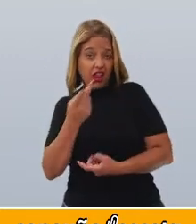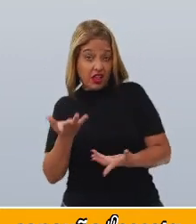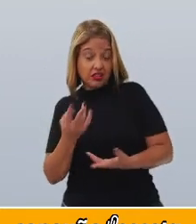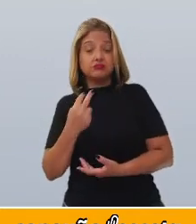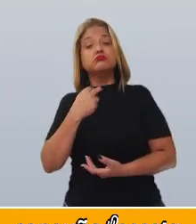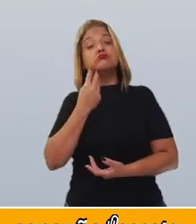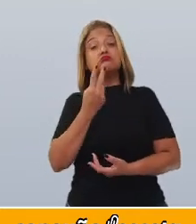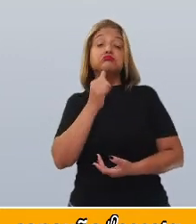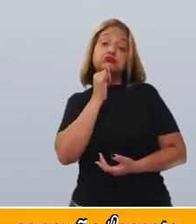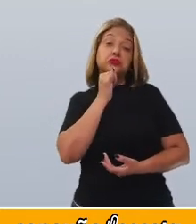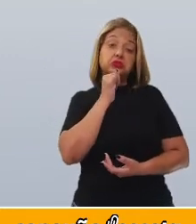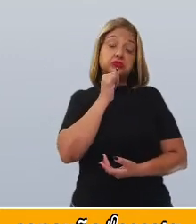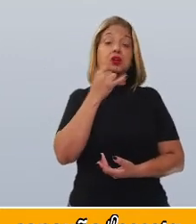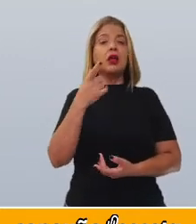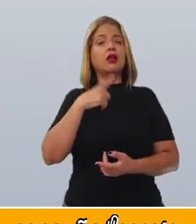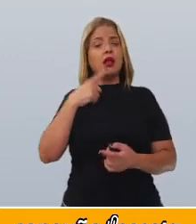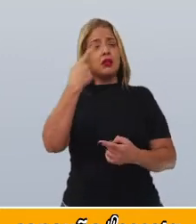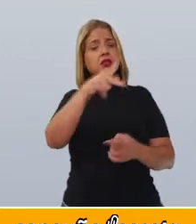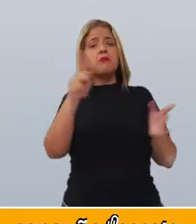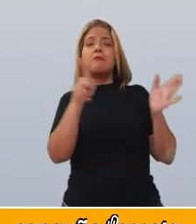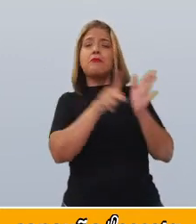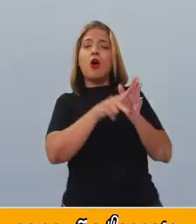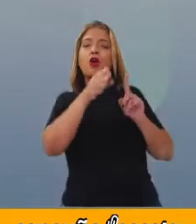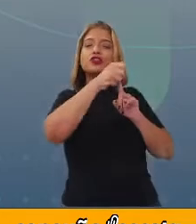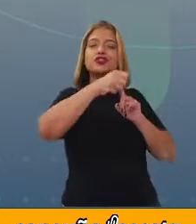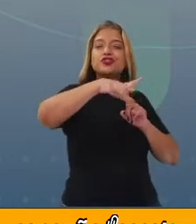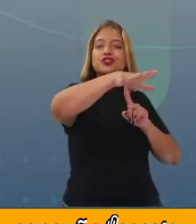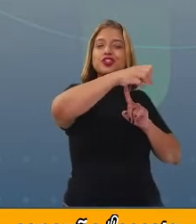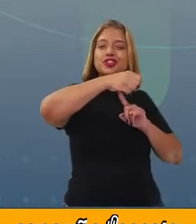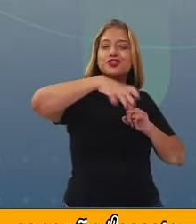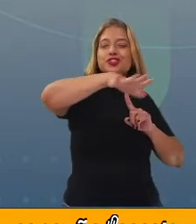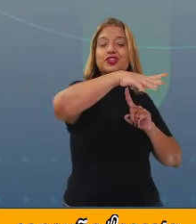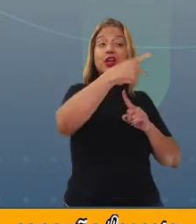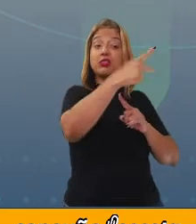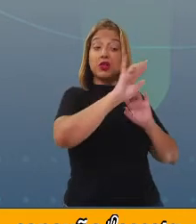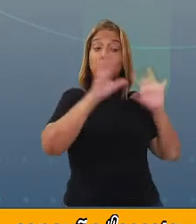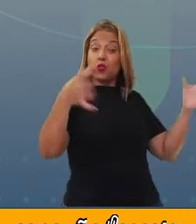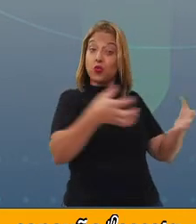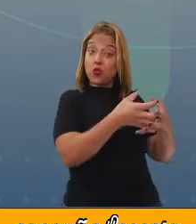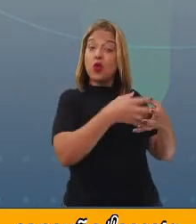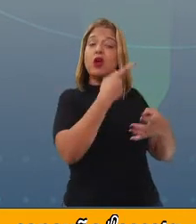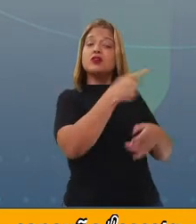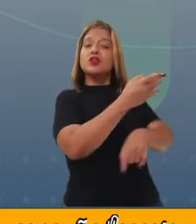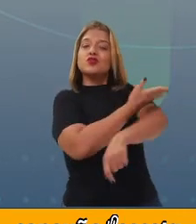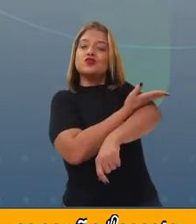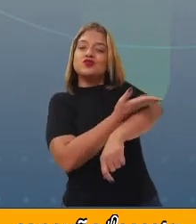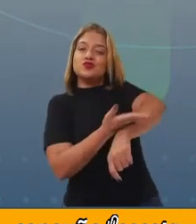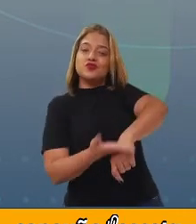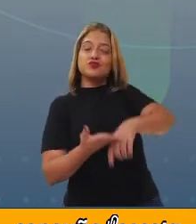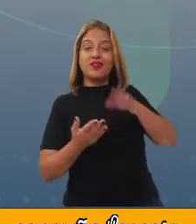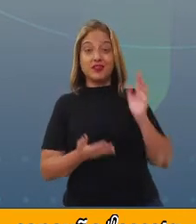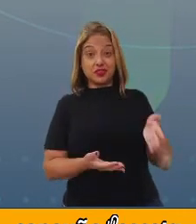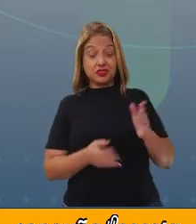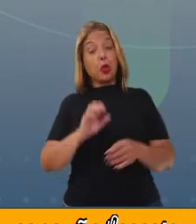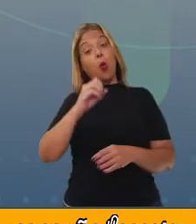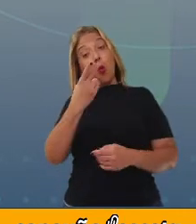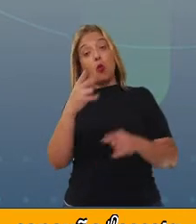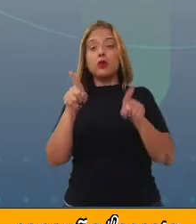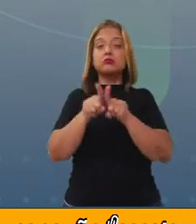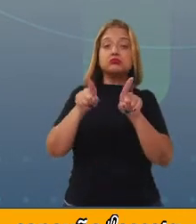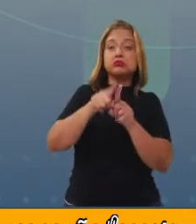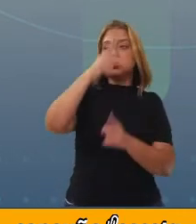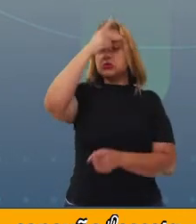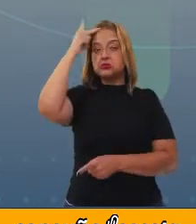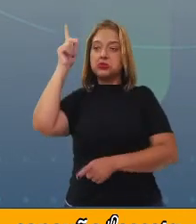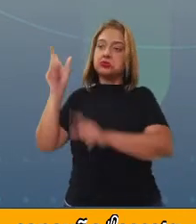por exemplo, as que usam gírias próprias de determinados grupos sociais, ou aquelas pessoas que, por alguma situação,